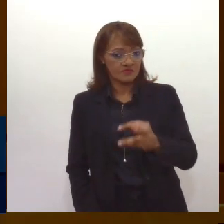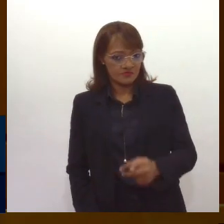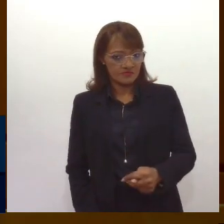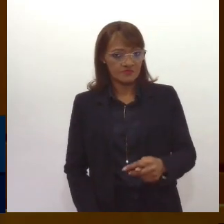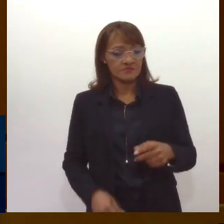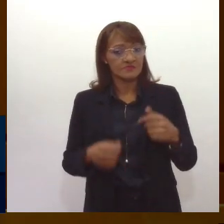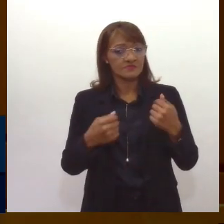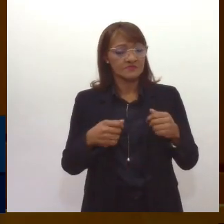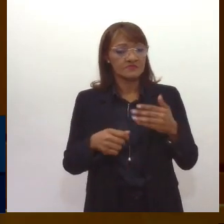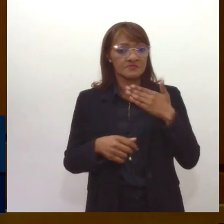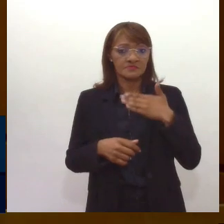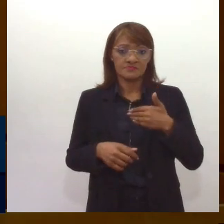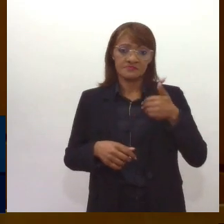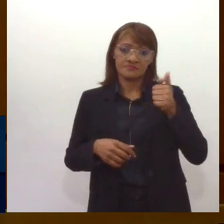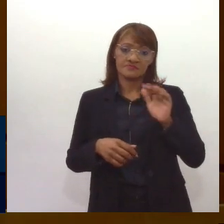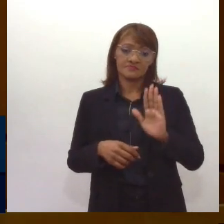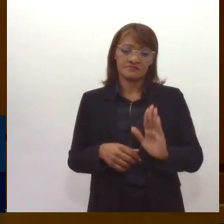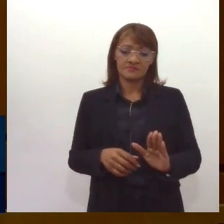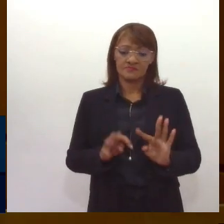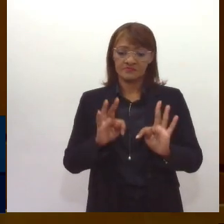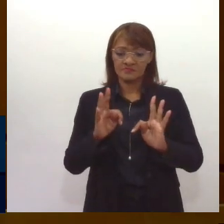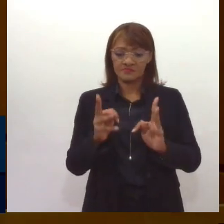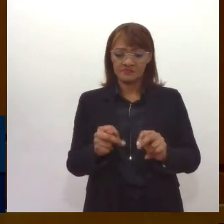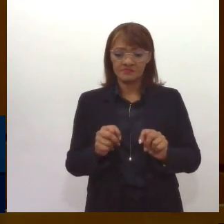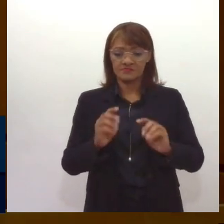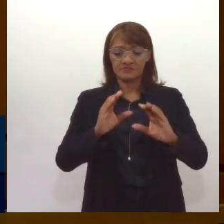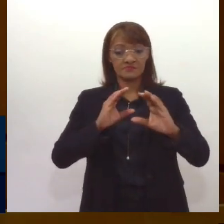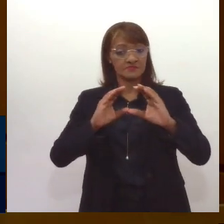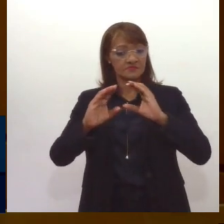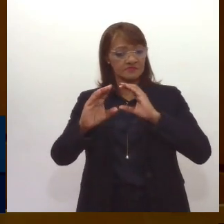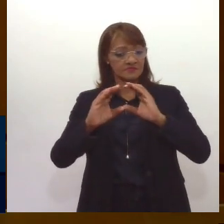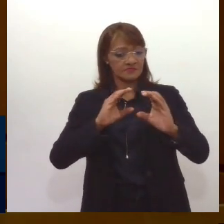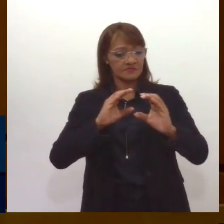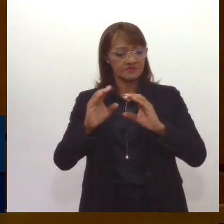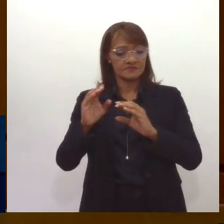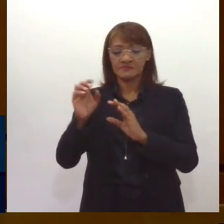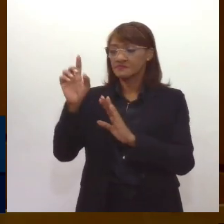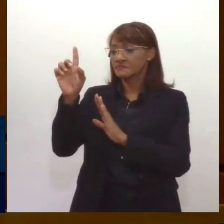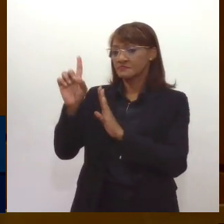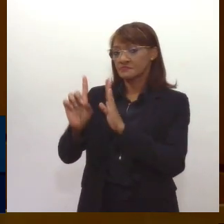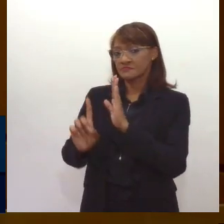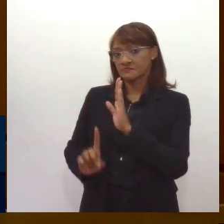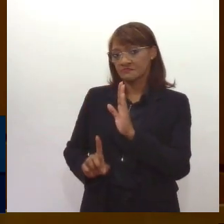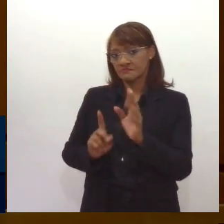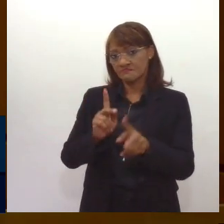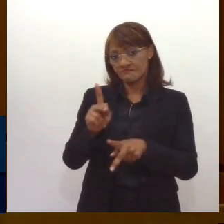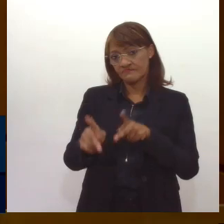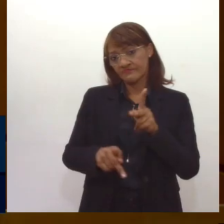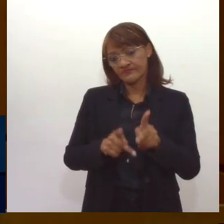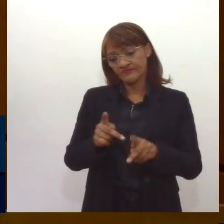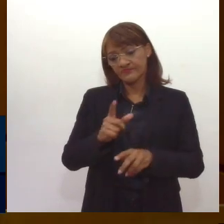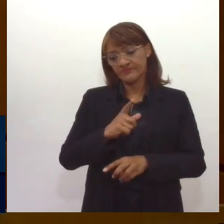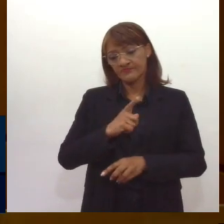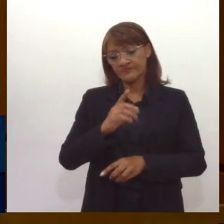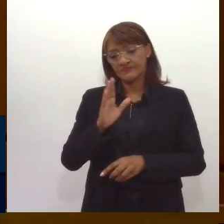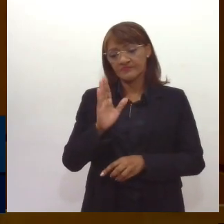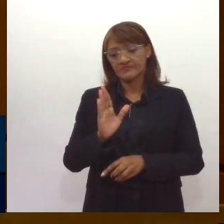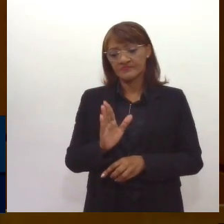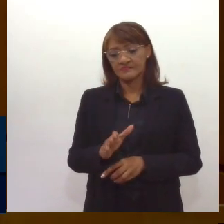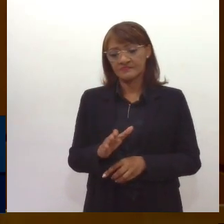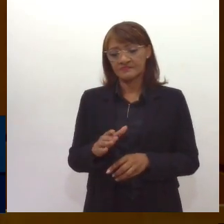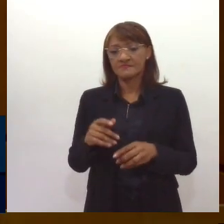na comunicação dos direitos que a população tem, que invista de fato em criar junto